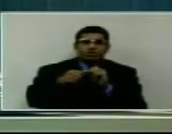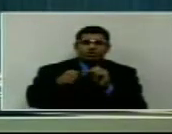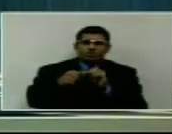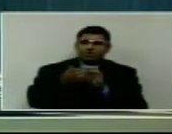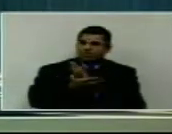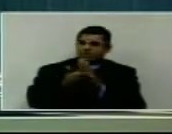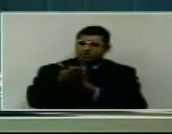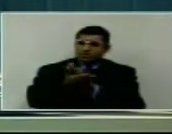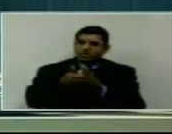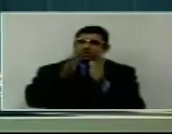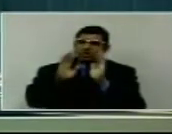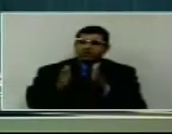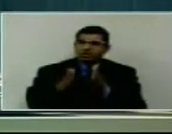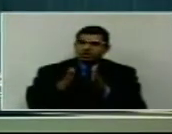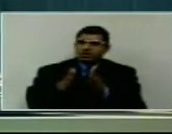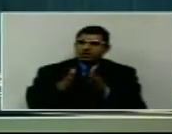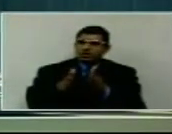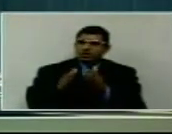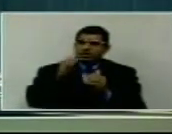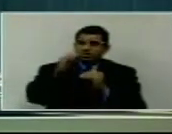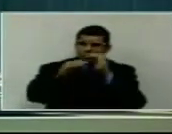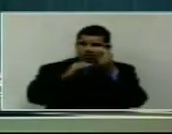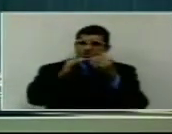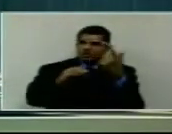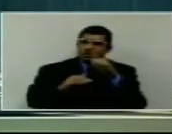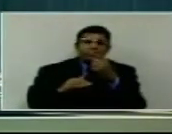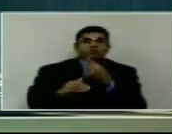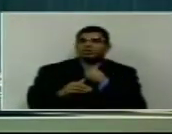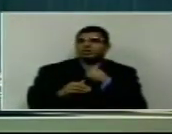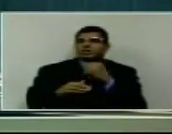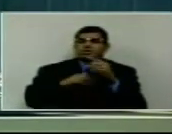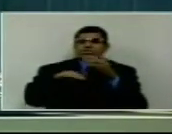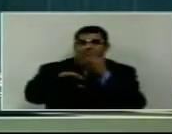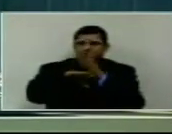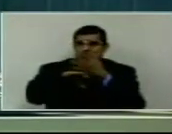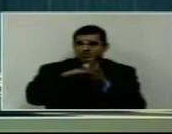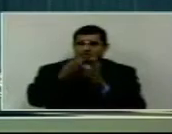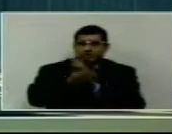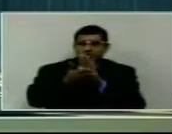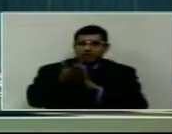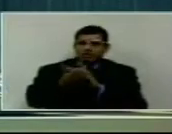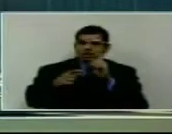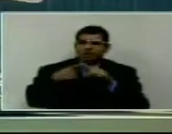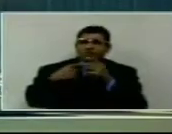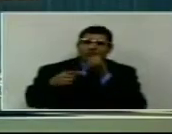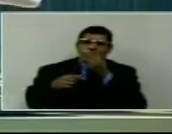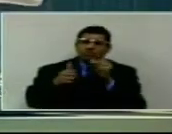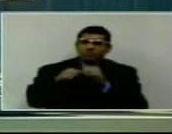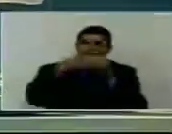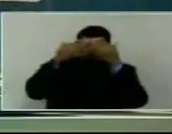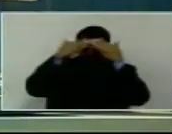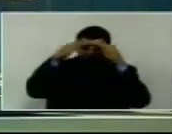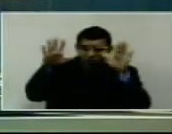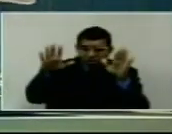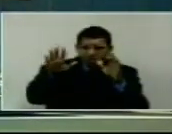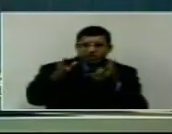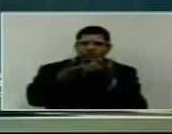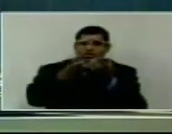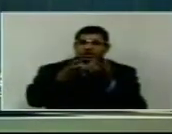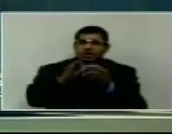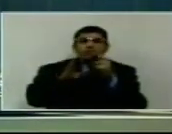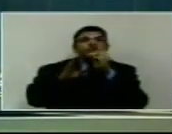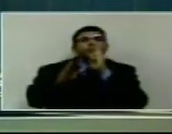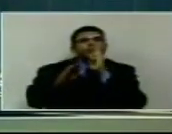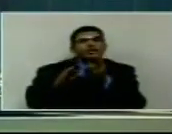feito? Já que sem uma impermeabilização eles não poderão funcionar. Portanto, o que fica claro é que